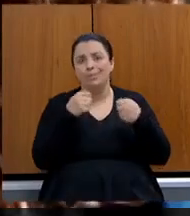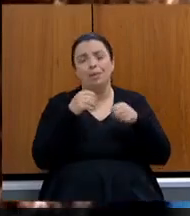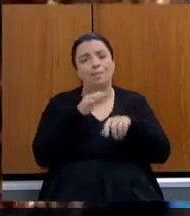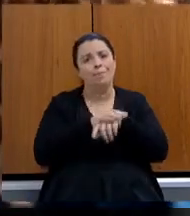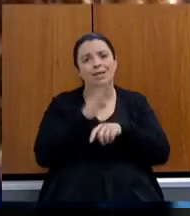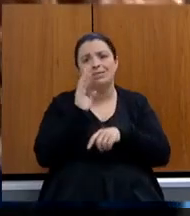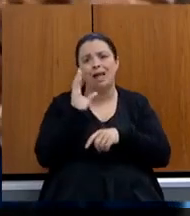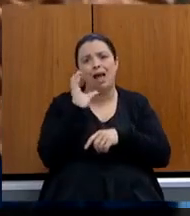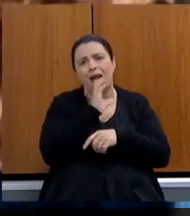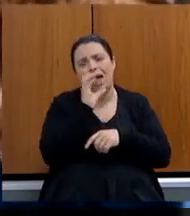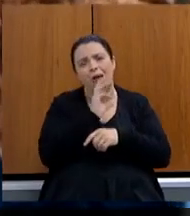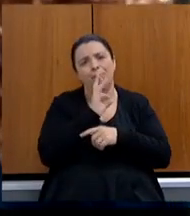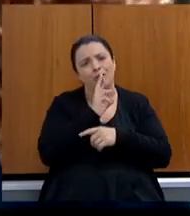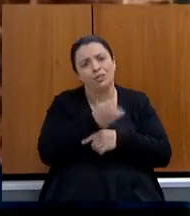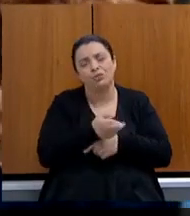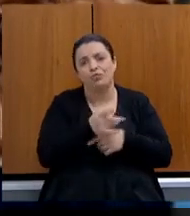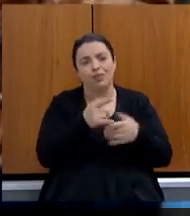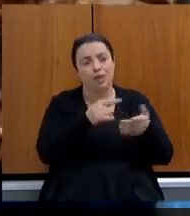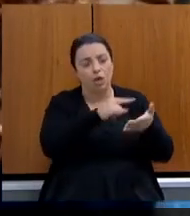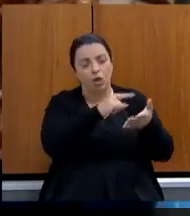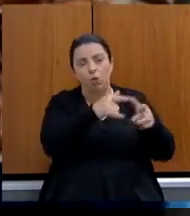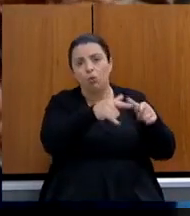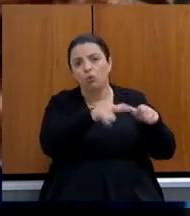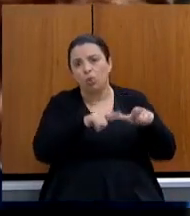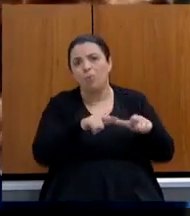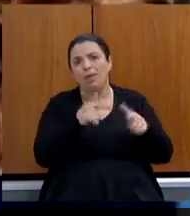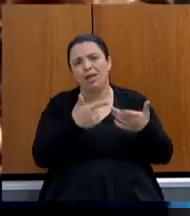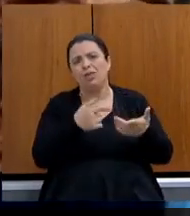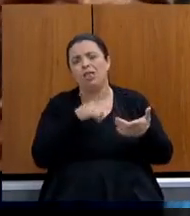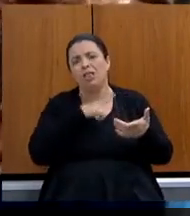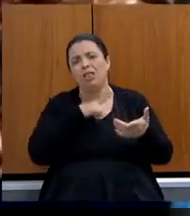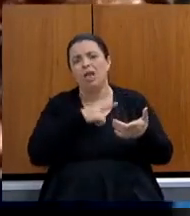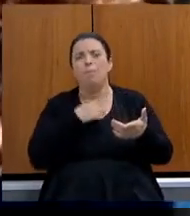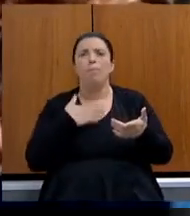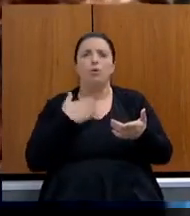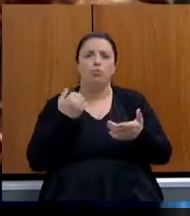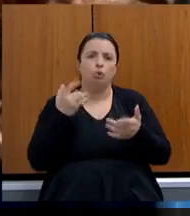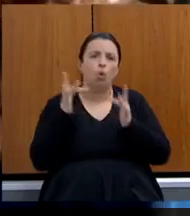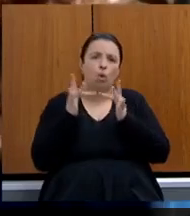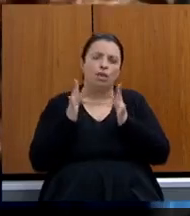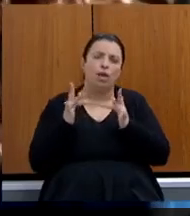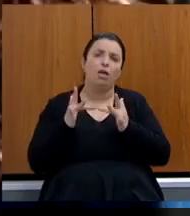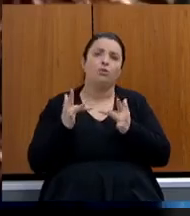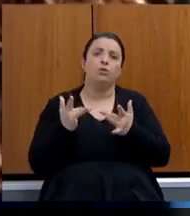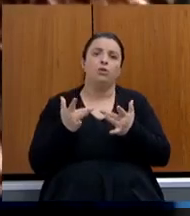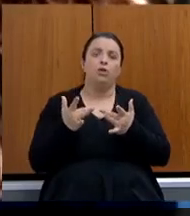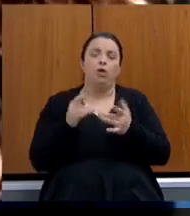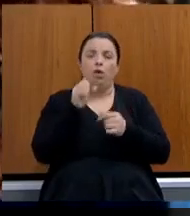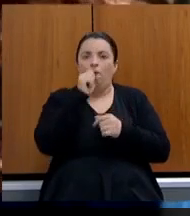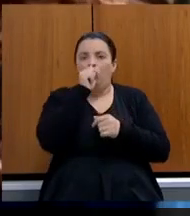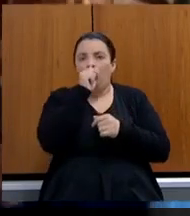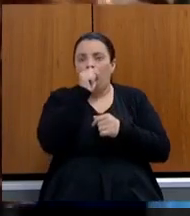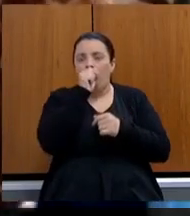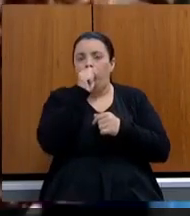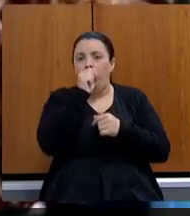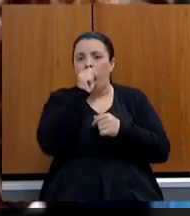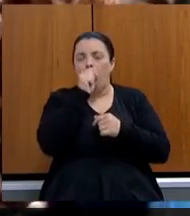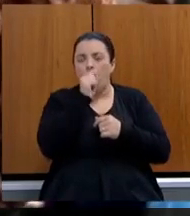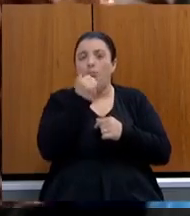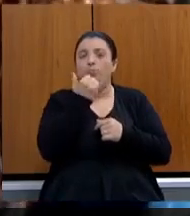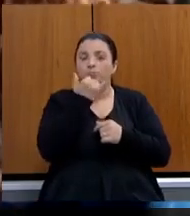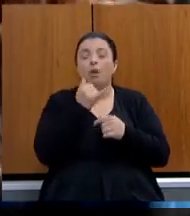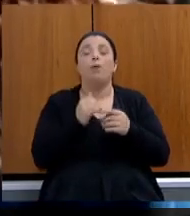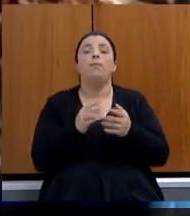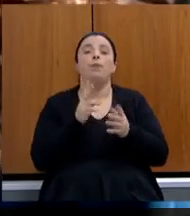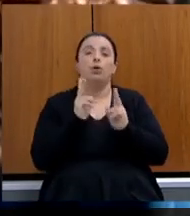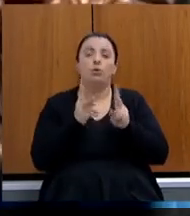possível para frente parlamentar o documento tem os contatos aí dos deputados que acompanha à frente a gente também continuar com o diabo lá para as lideranças xakriabá